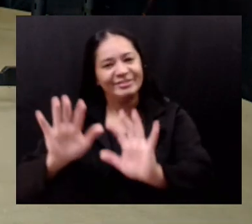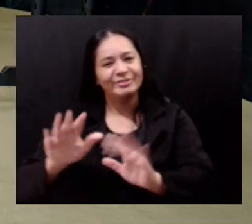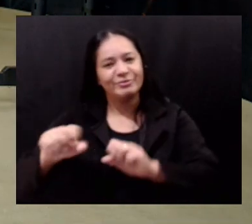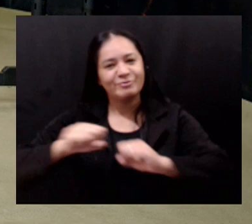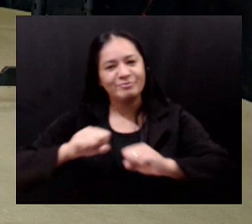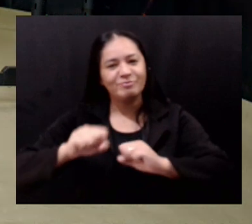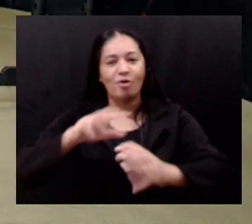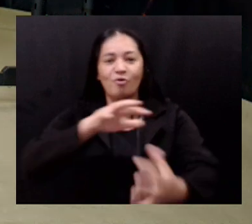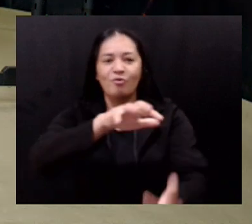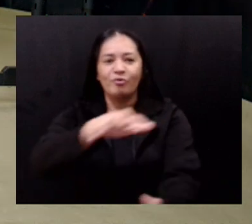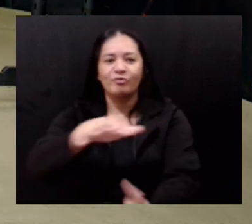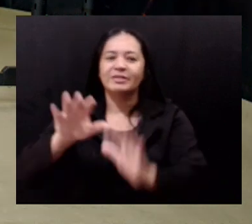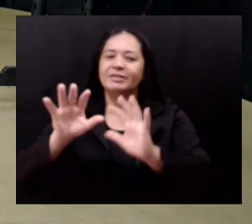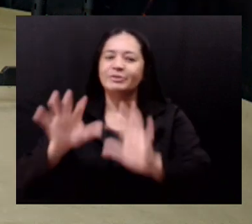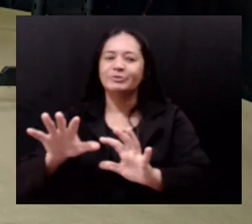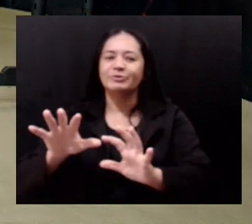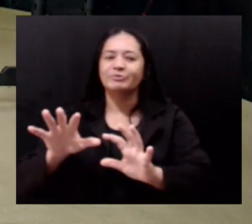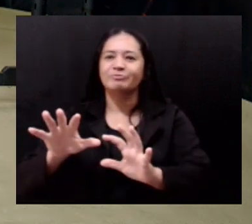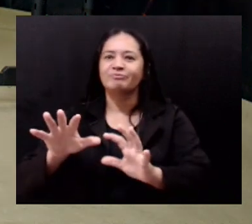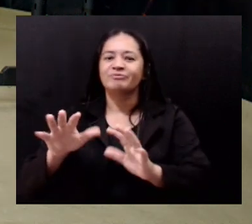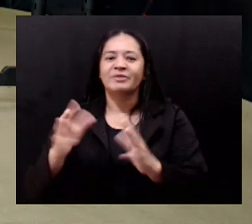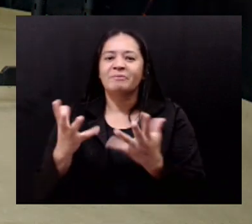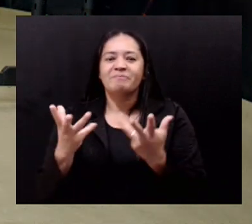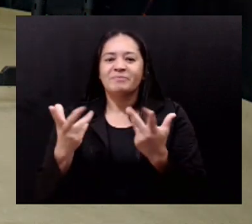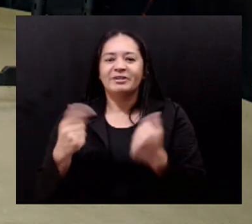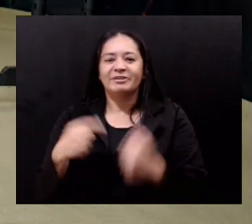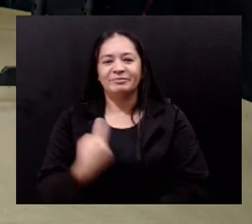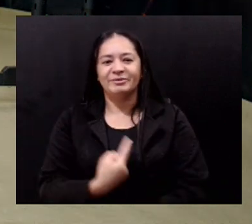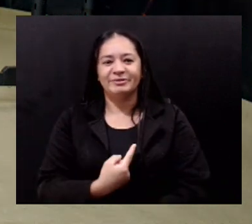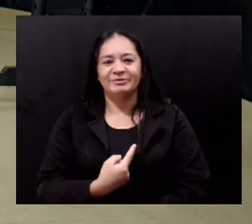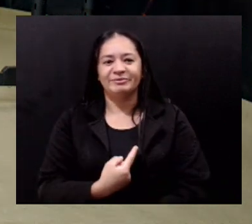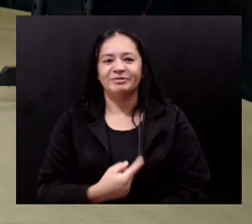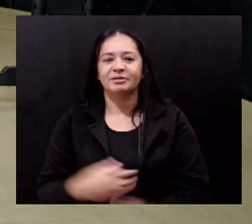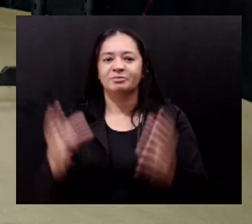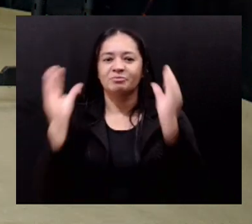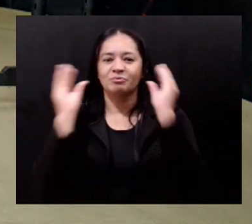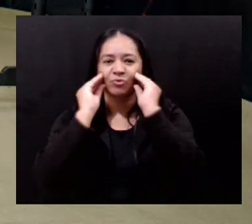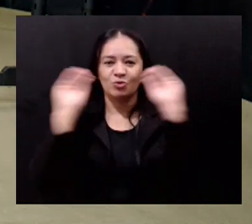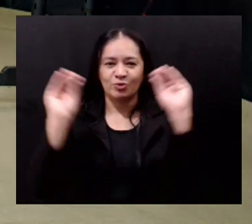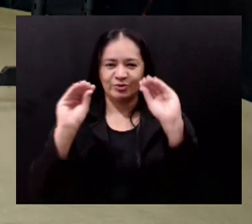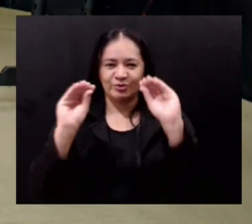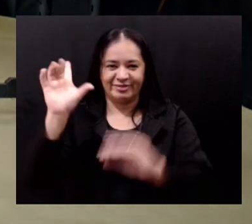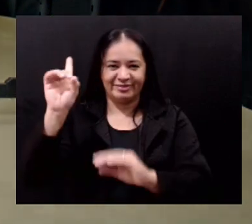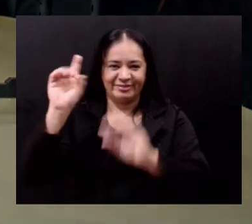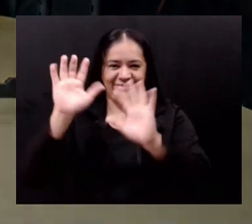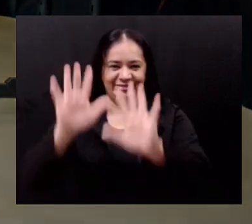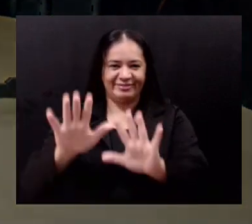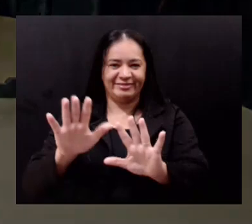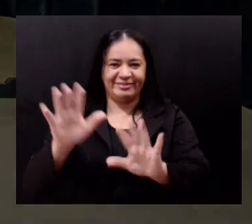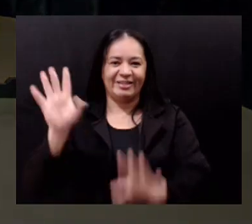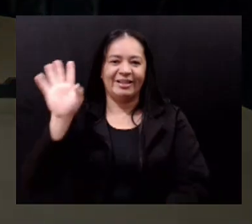traz um bem danado pra gente, tá bom? Beijo pra você, fica com Deus e até segunda, se Deus quiser.